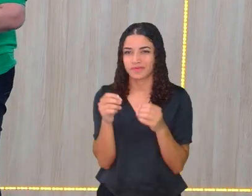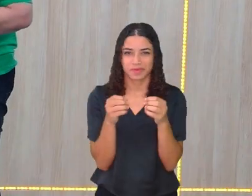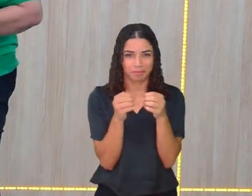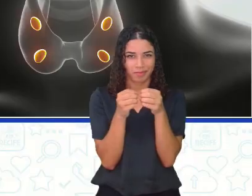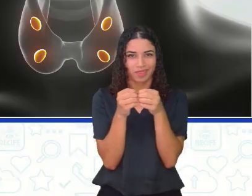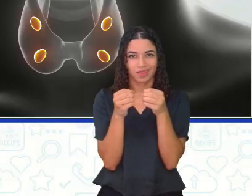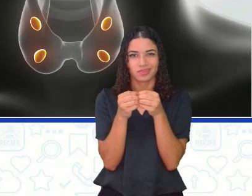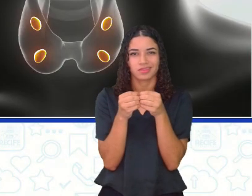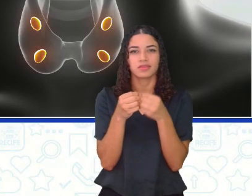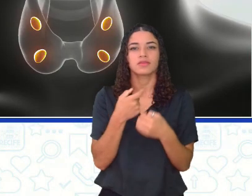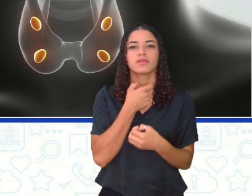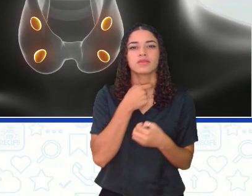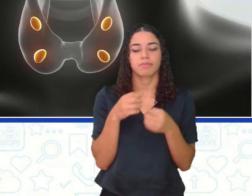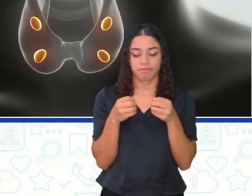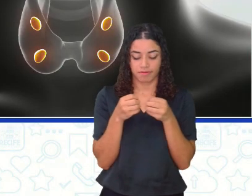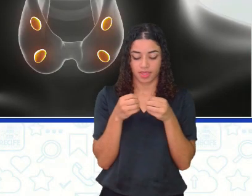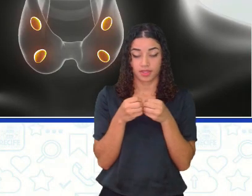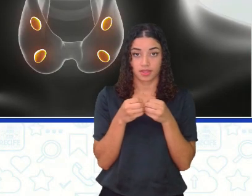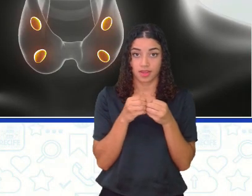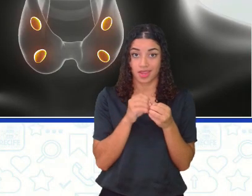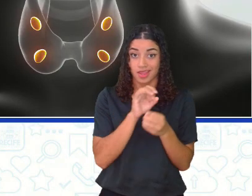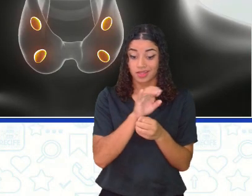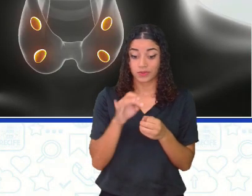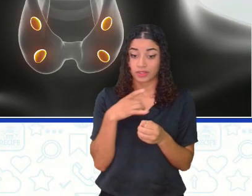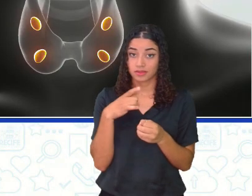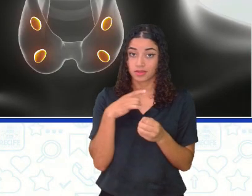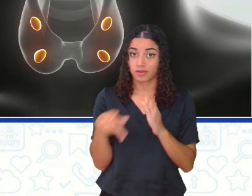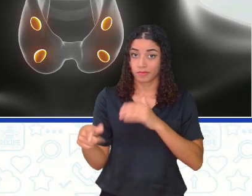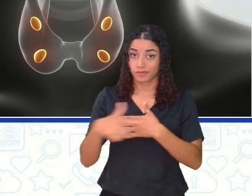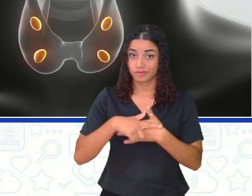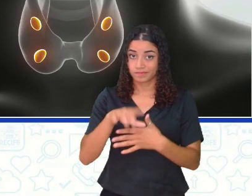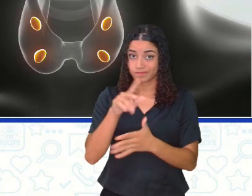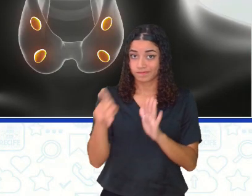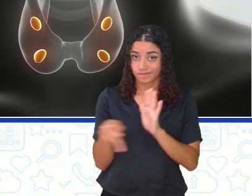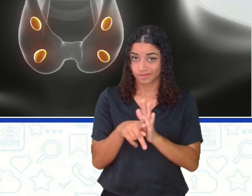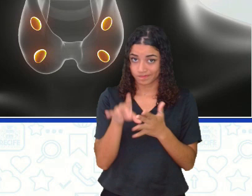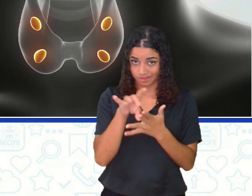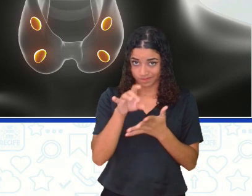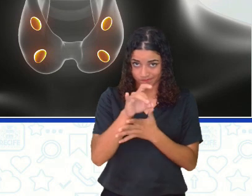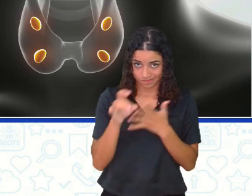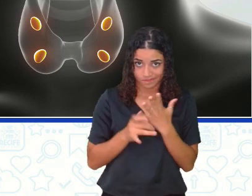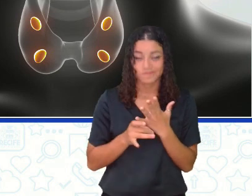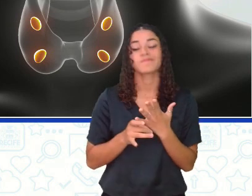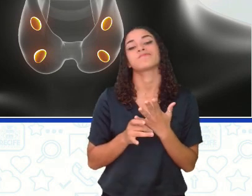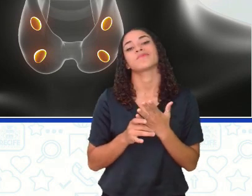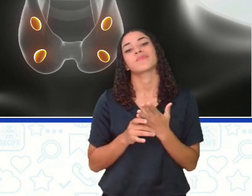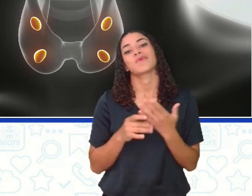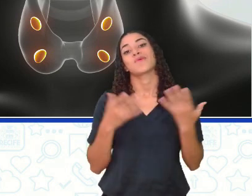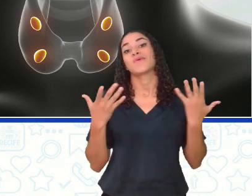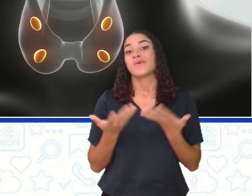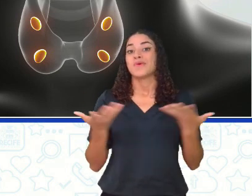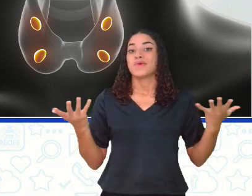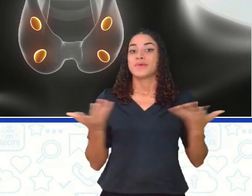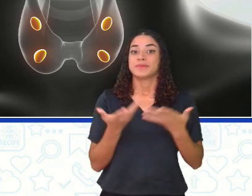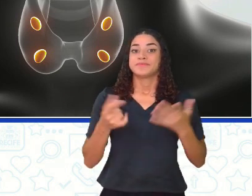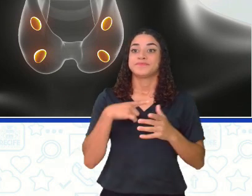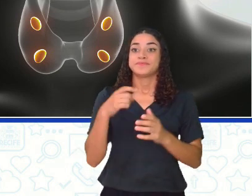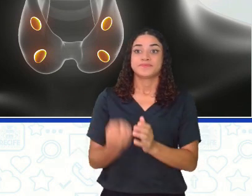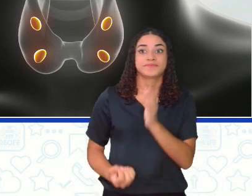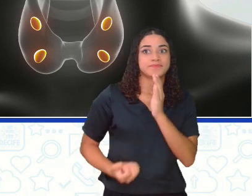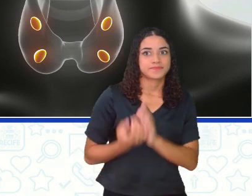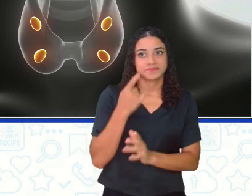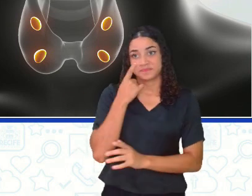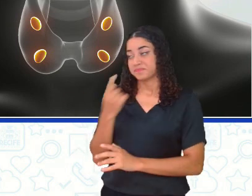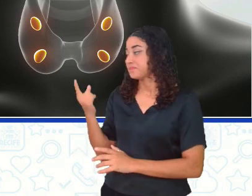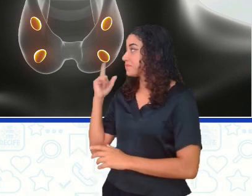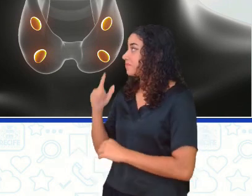próxima à outra. Agora, cada uma tem função específica. Agora eu estou diante, né, de produzir o paratormônio,